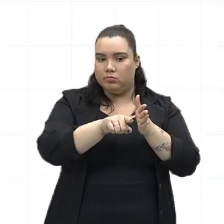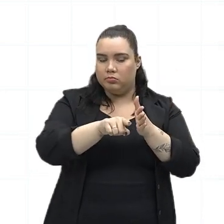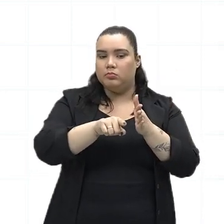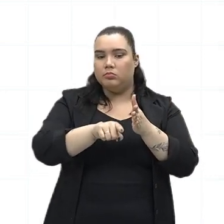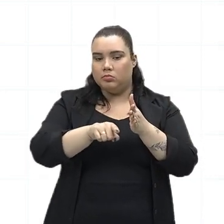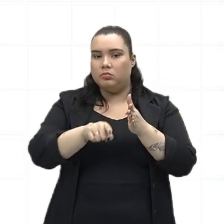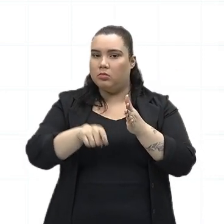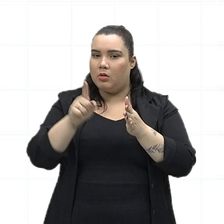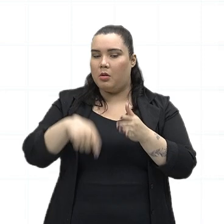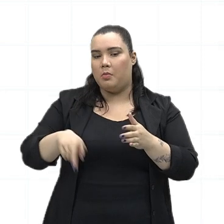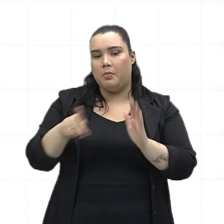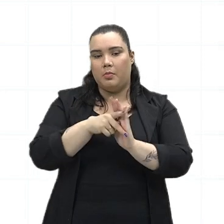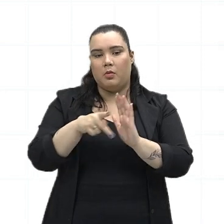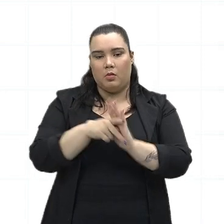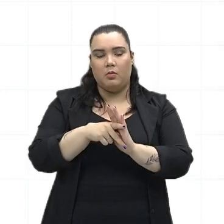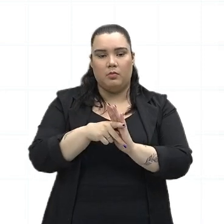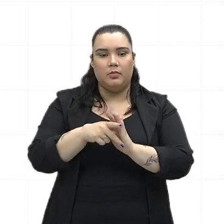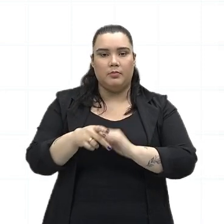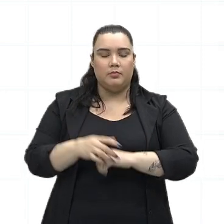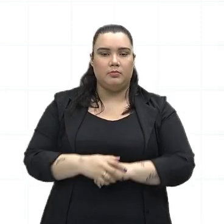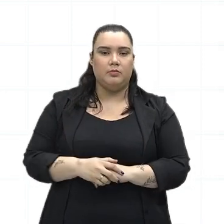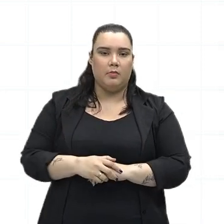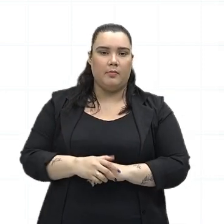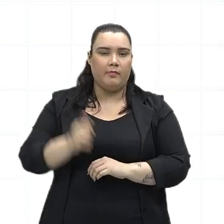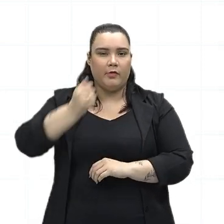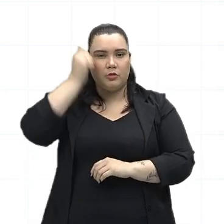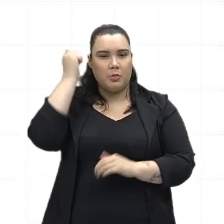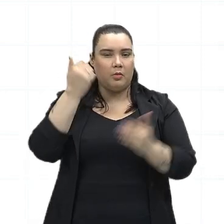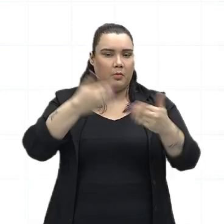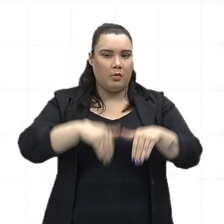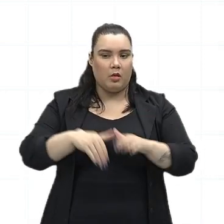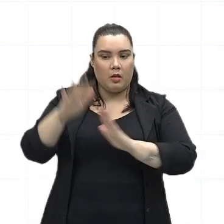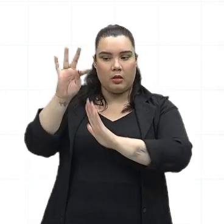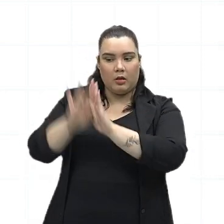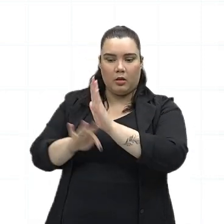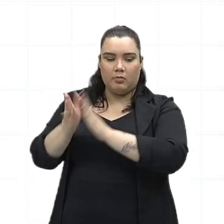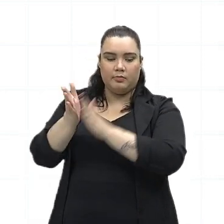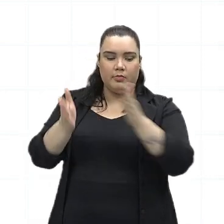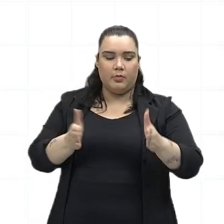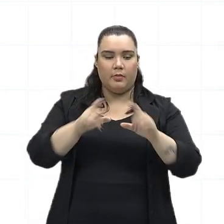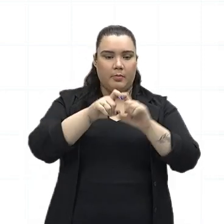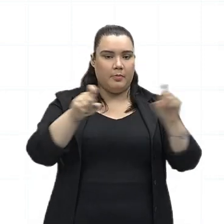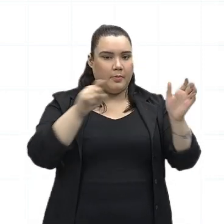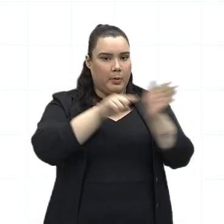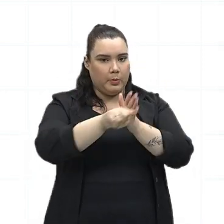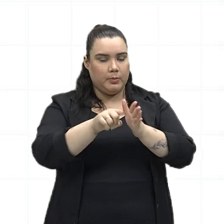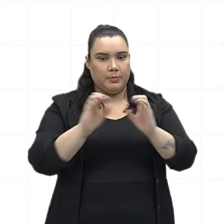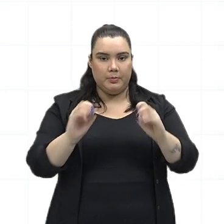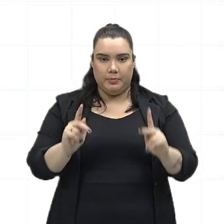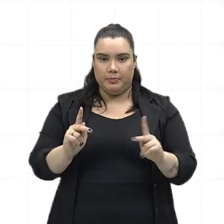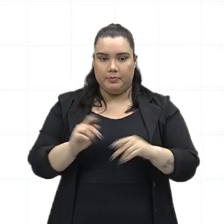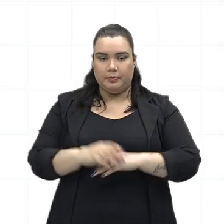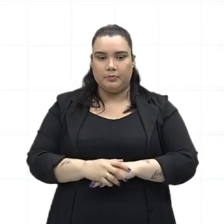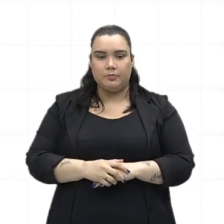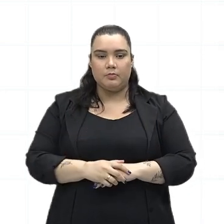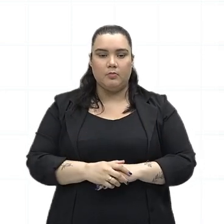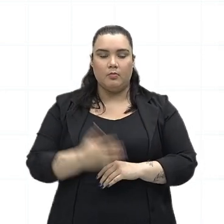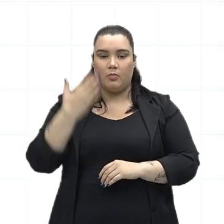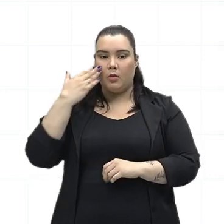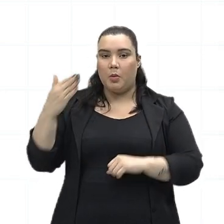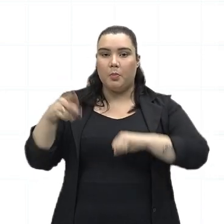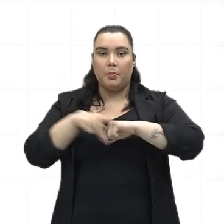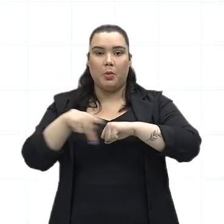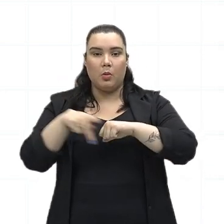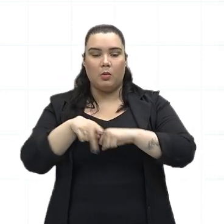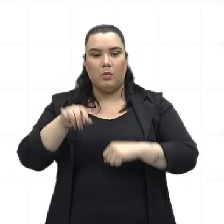nos vestibulares, geralmente é assim, vem um texto e vem perguntas de múltipla escolha, tá bom? Vejam que o pronome it